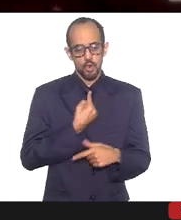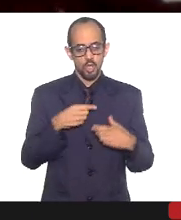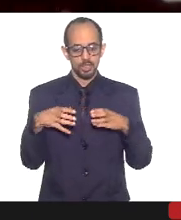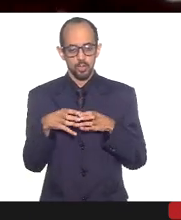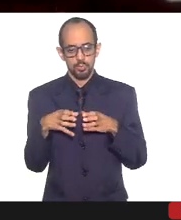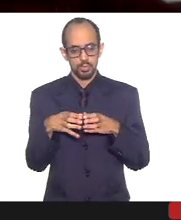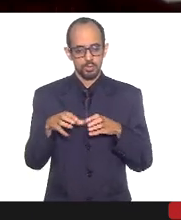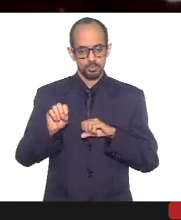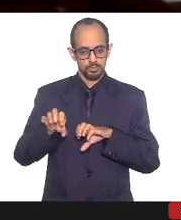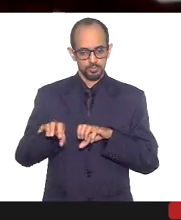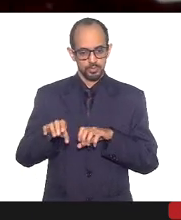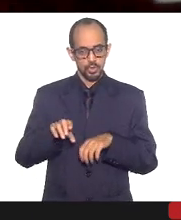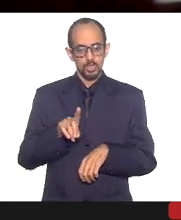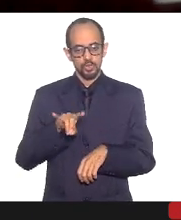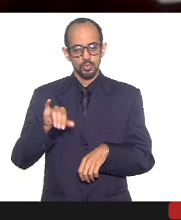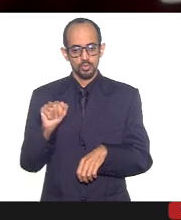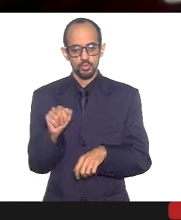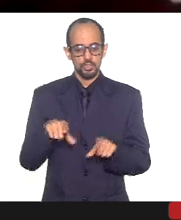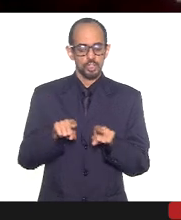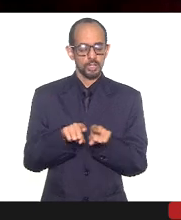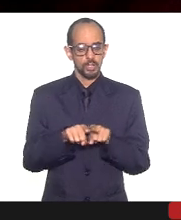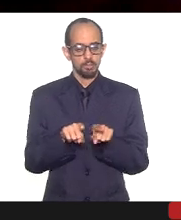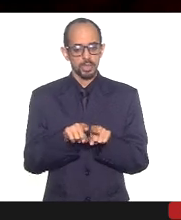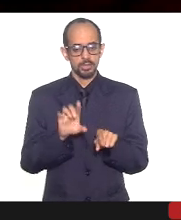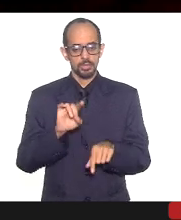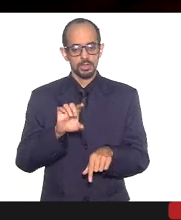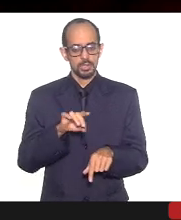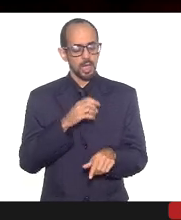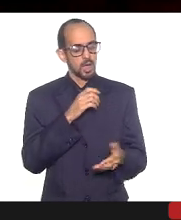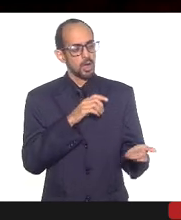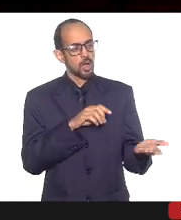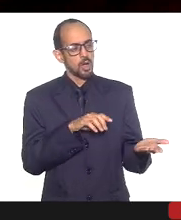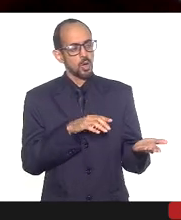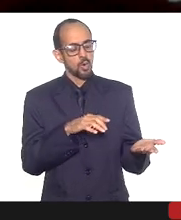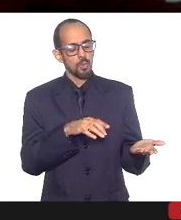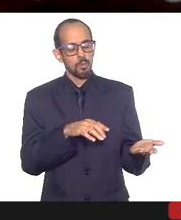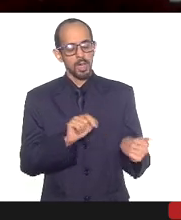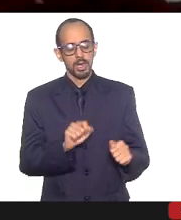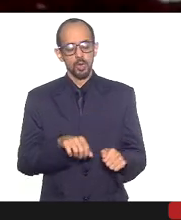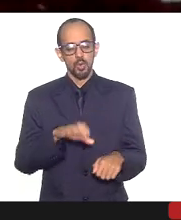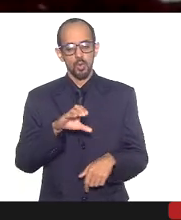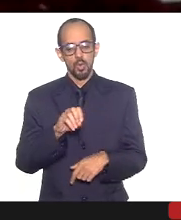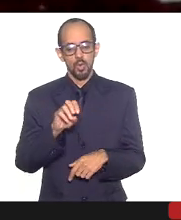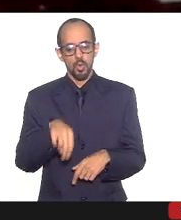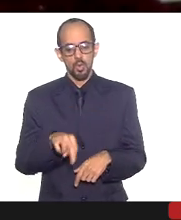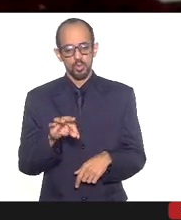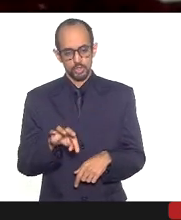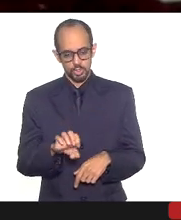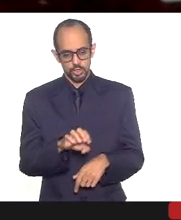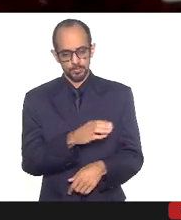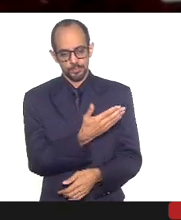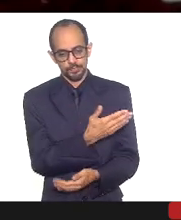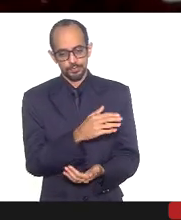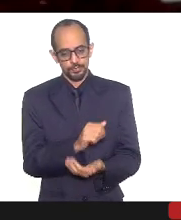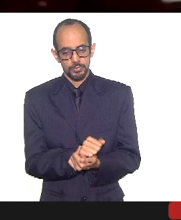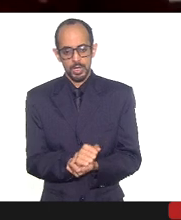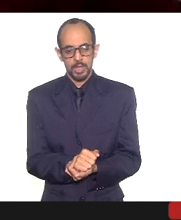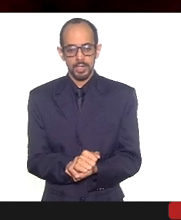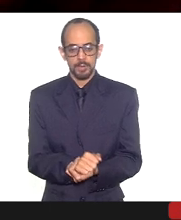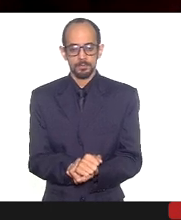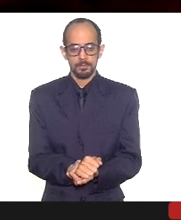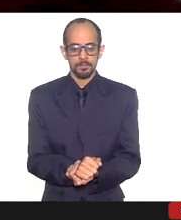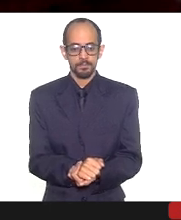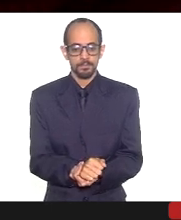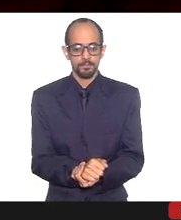especial também para o meu amigo Conte Bittencourt, né? Nesse momento, secretário de Educação de Estado, né? Ter